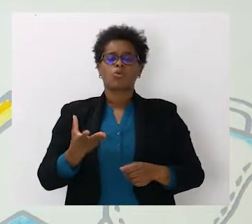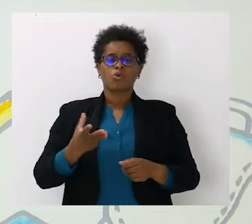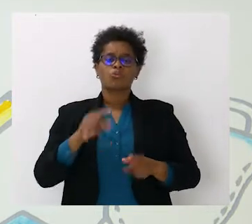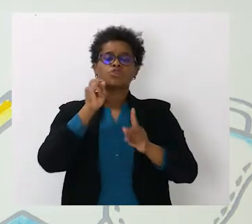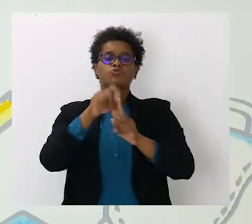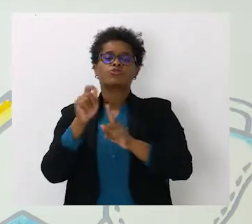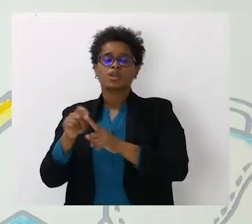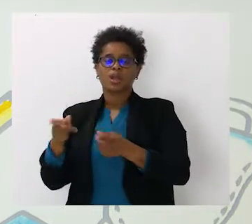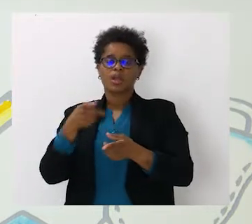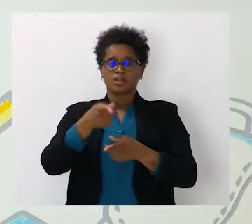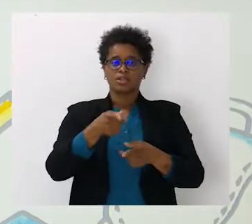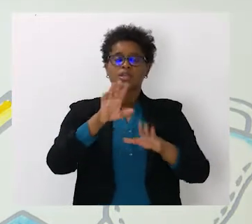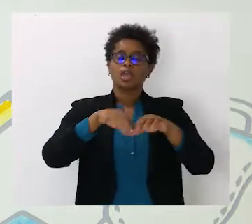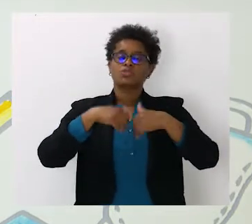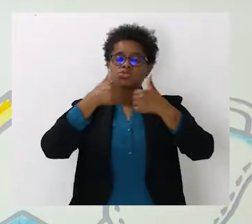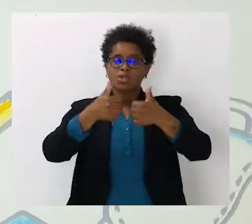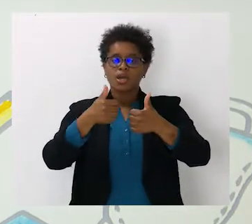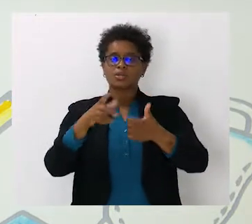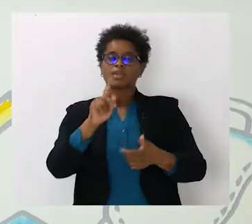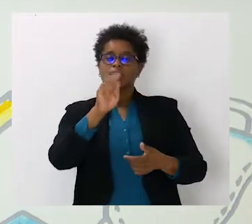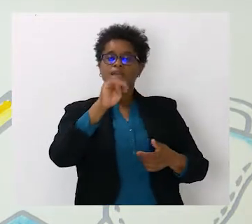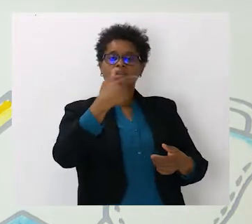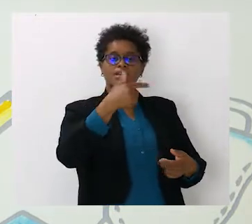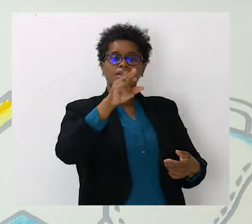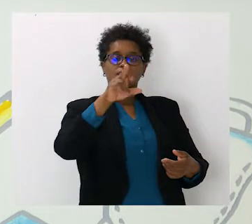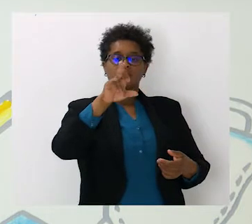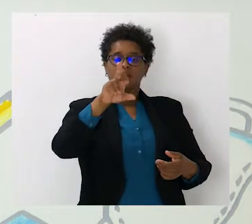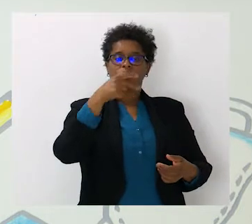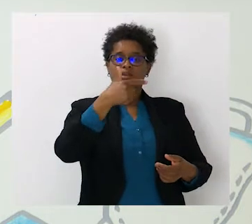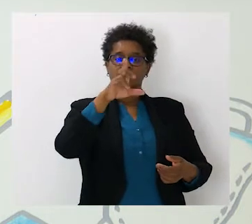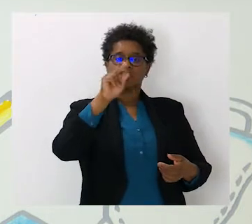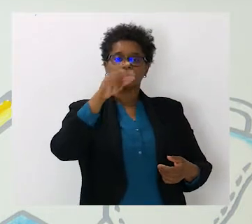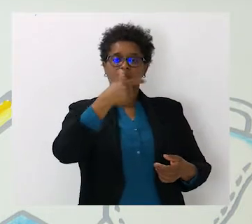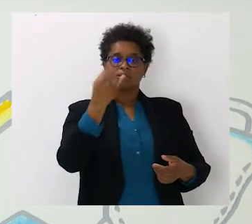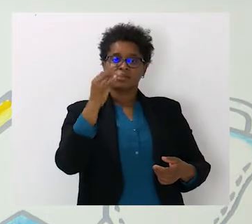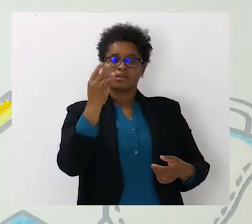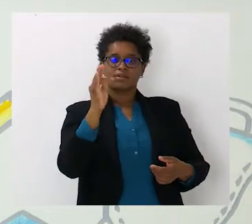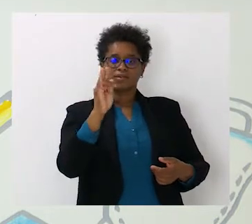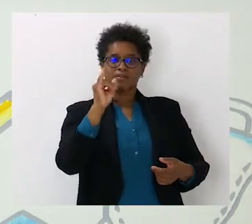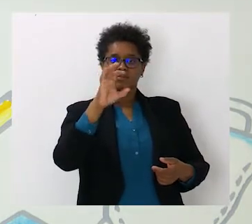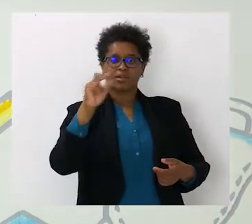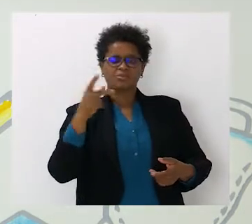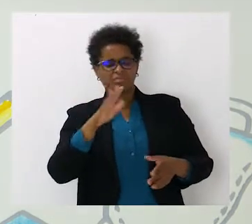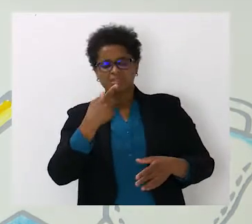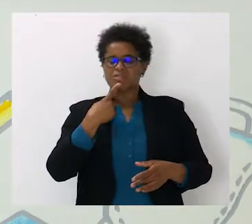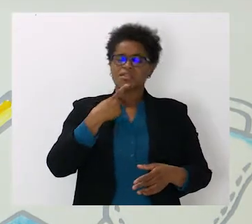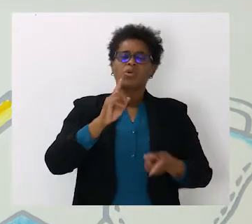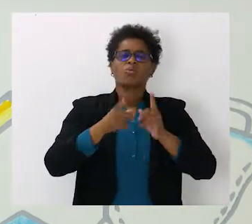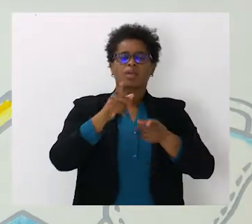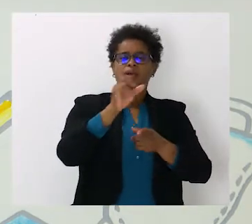Como especificamos ali que a sociedade era estratificada, vamos tentar compreender o que